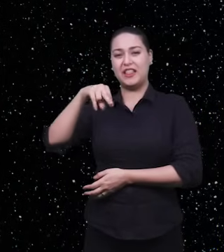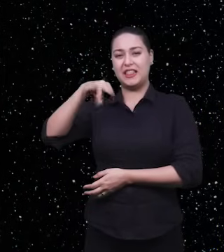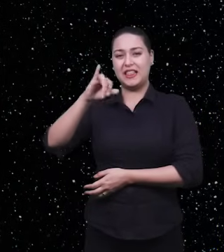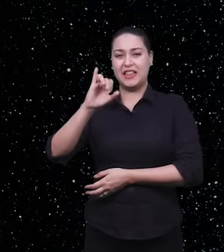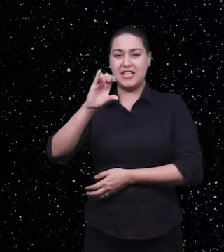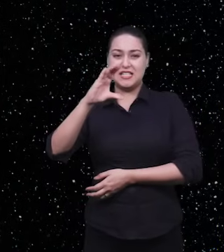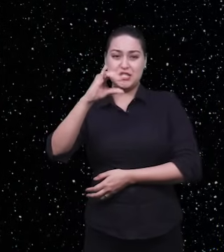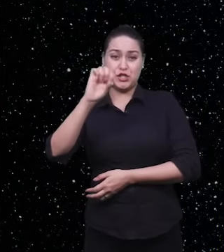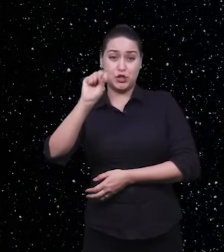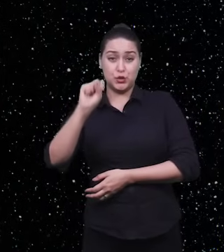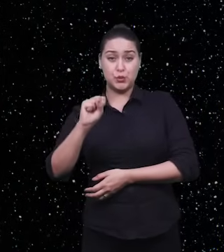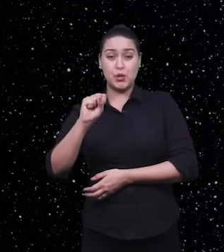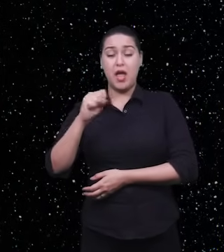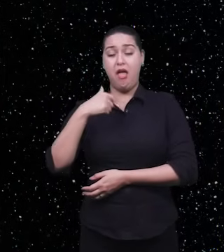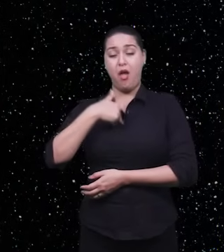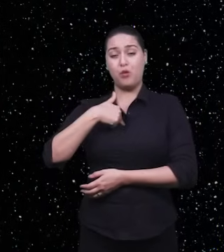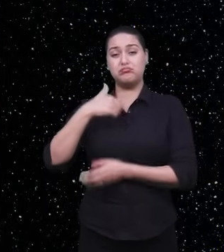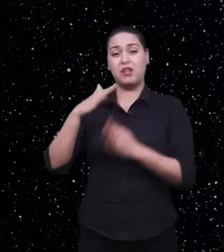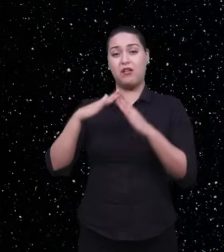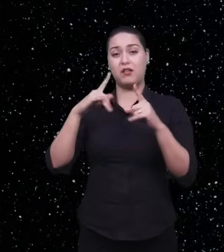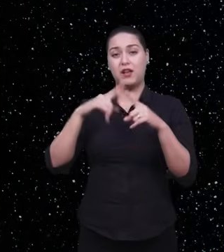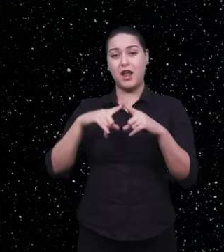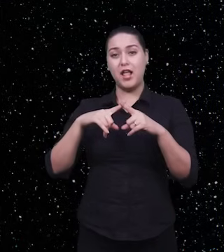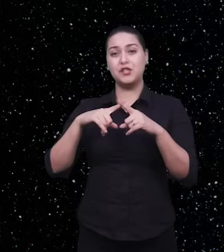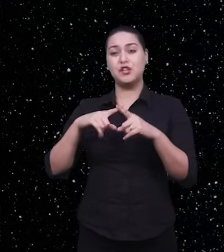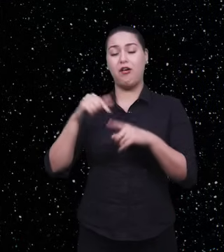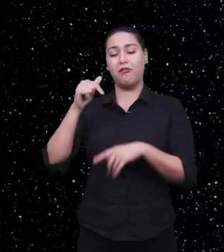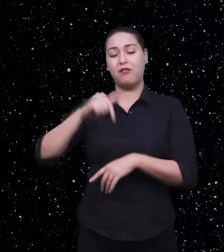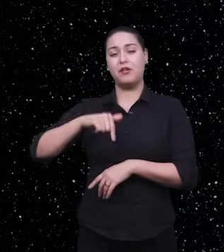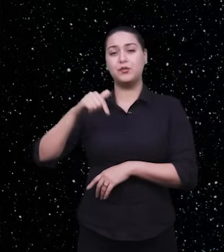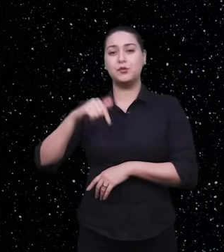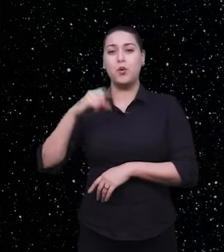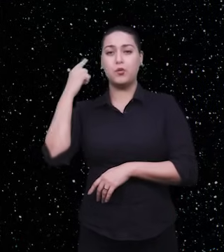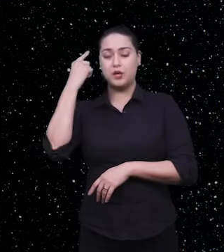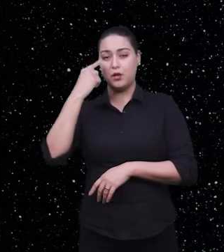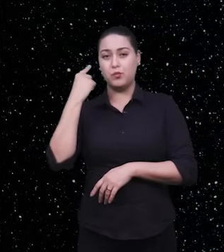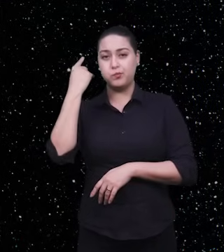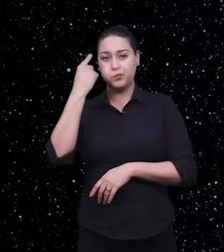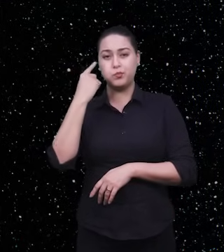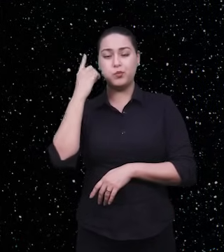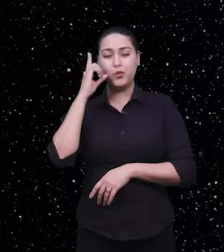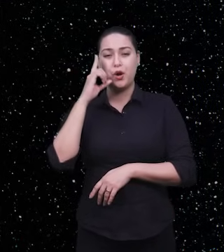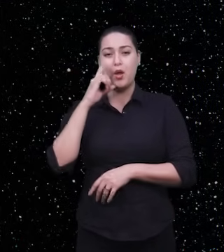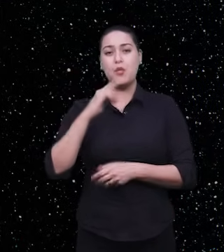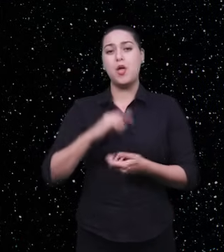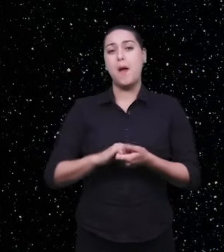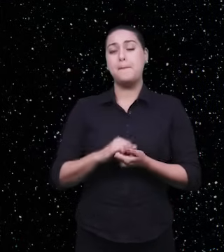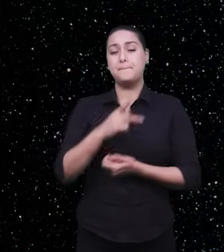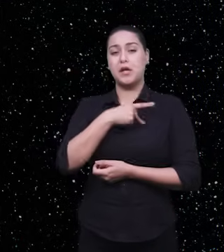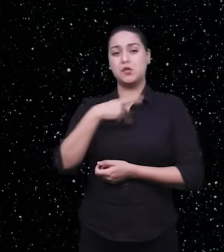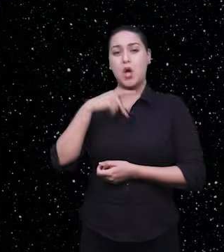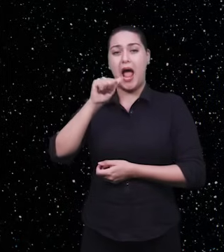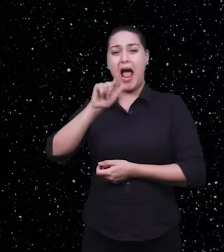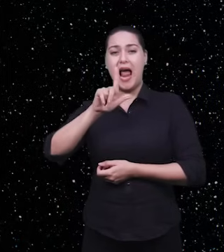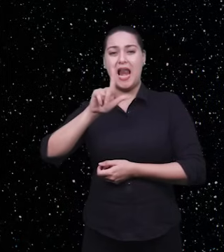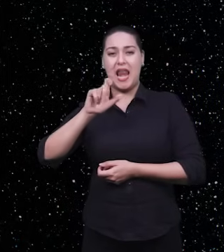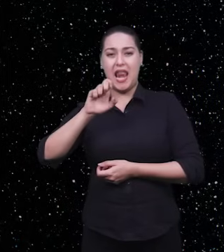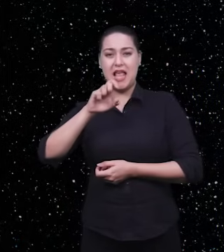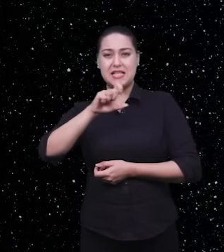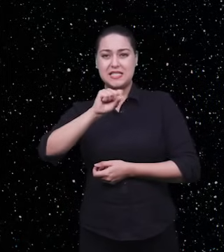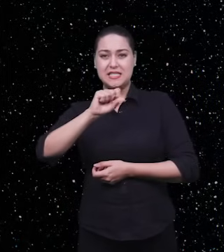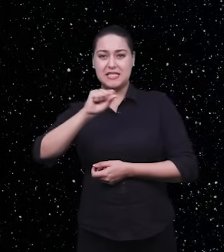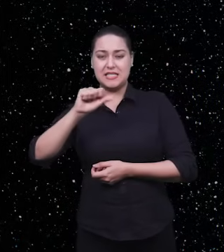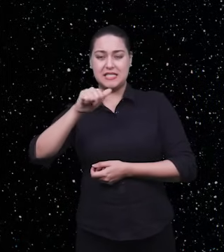falando da igreja de Everett, Estados Unidos, ministério do pastor Alessandro Afonso. E venho trazer aqui a minha experiência